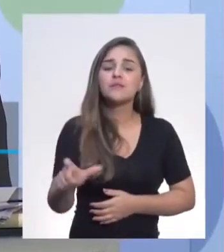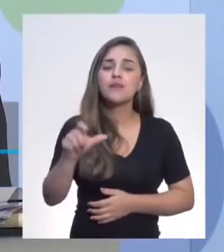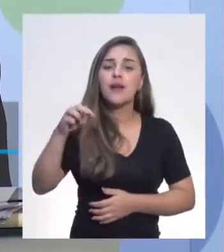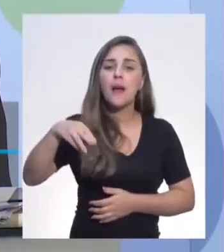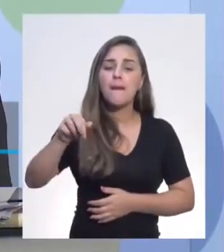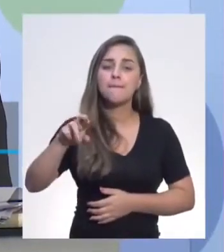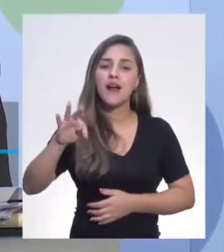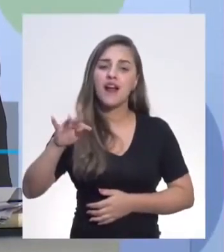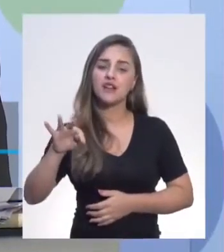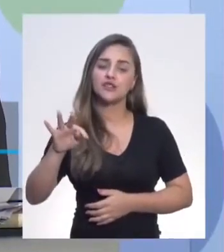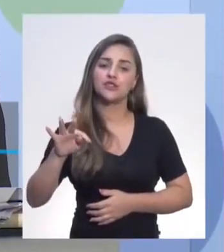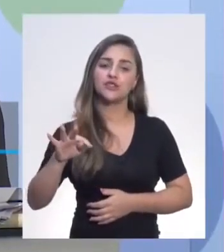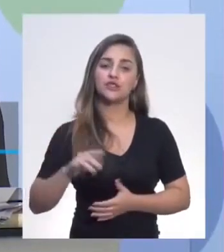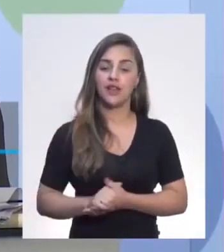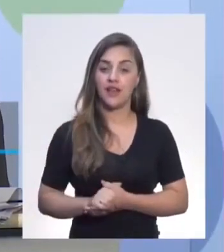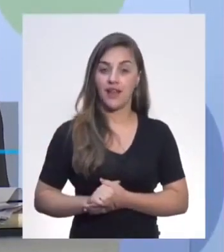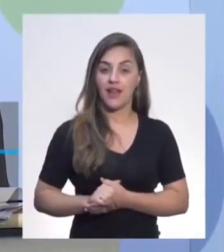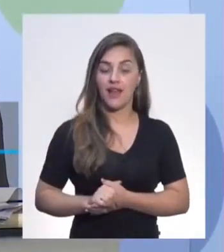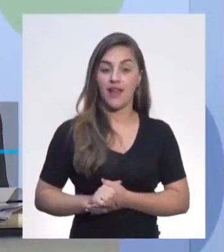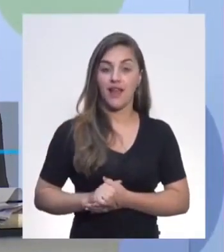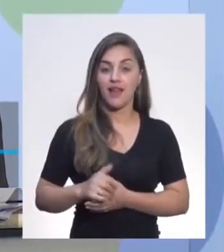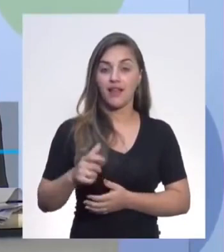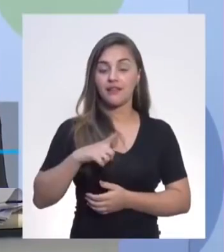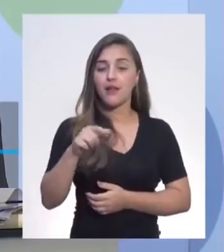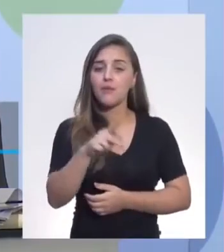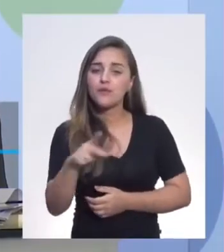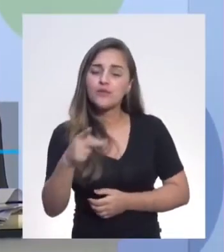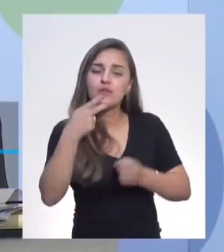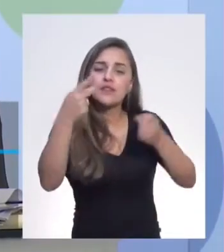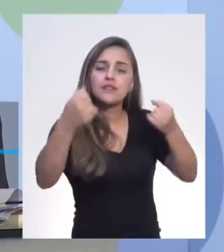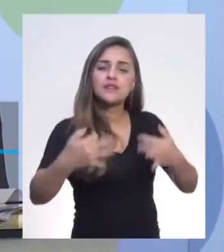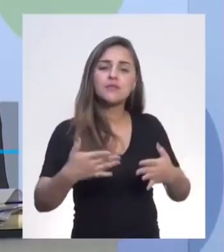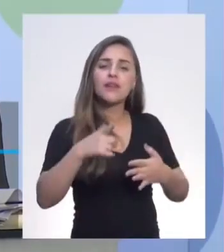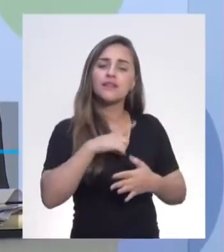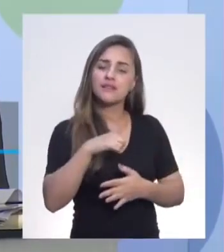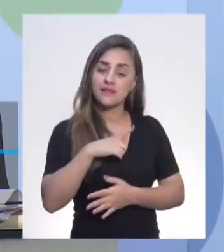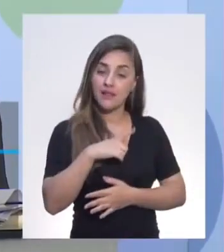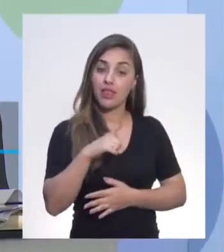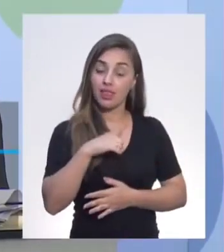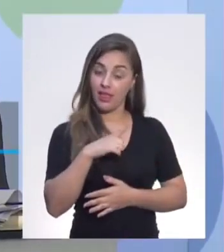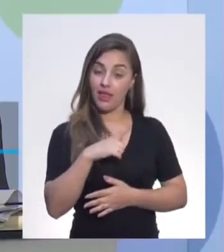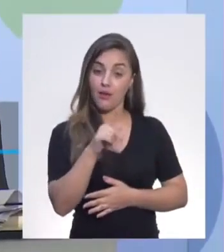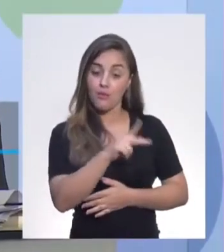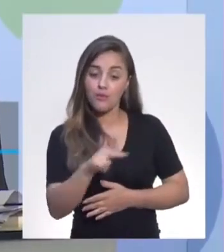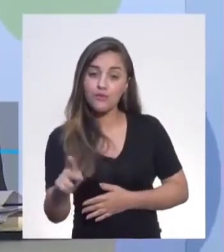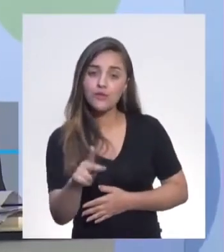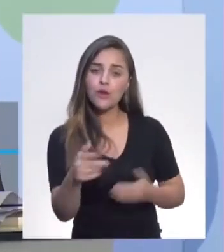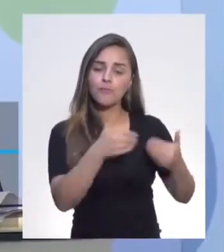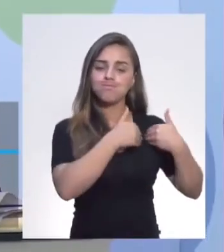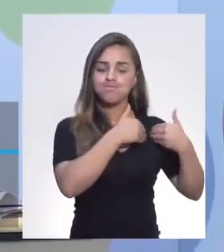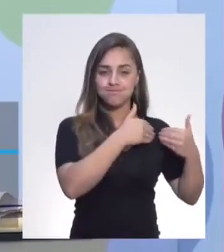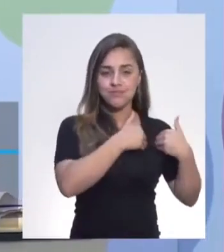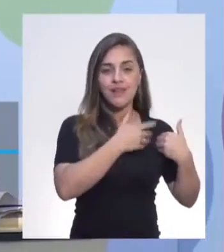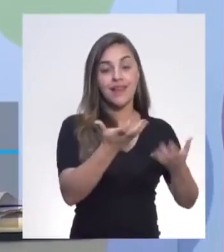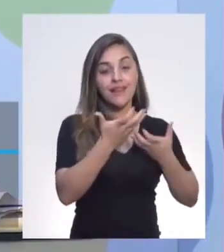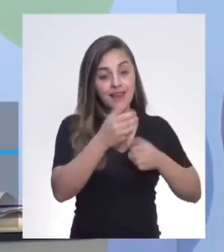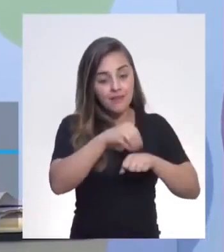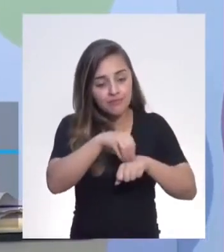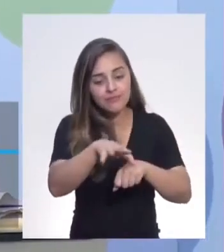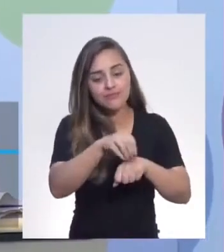muito interessante. Tivéssemos professores compromissados em passar conhecimento pertinente à cultura